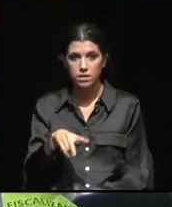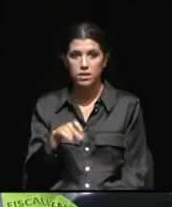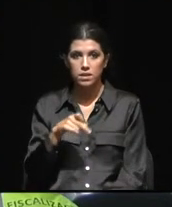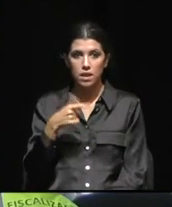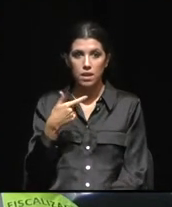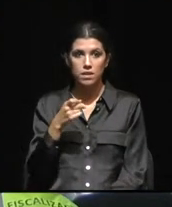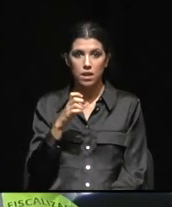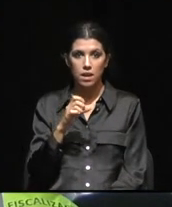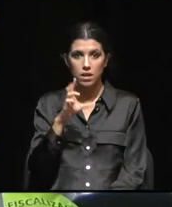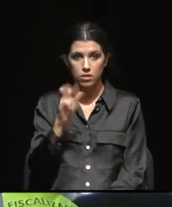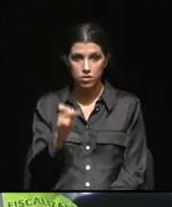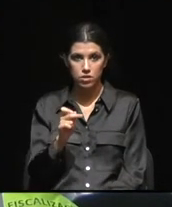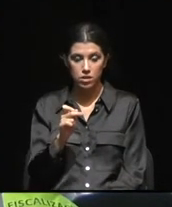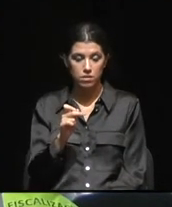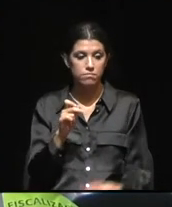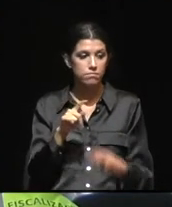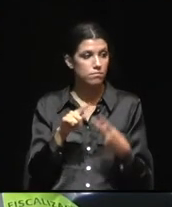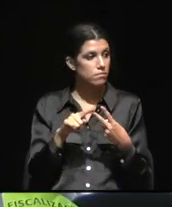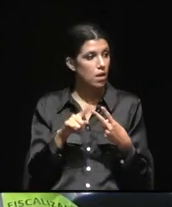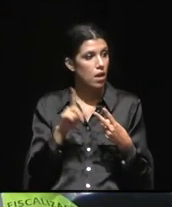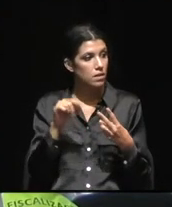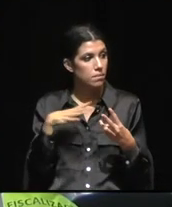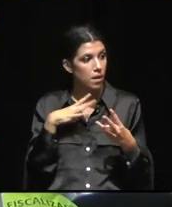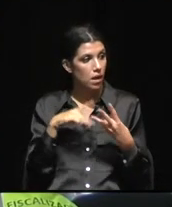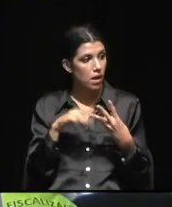Amaro Deputado Fábio